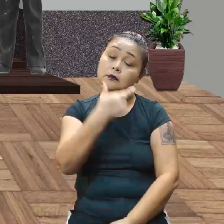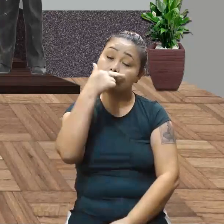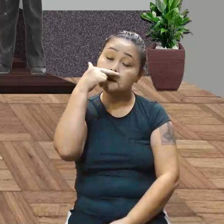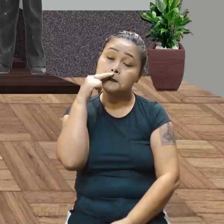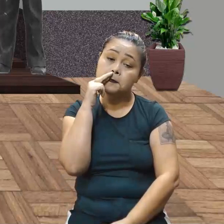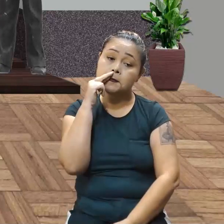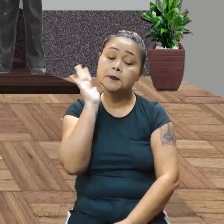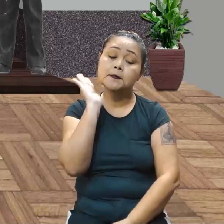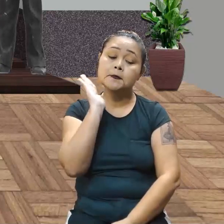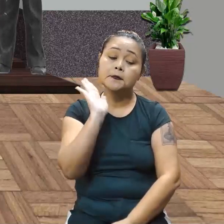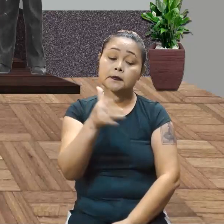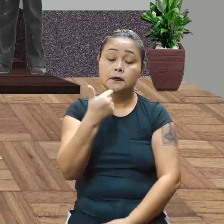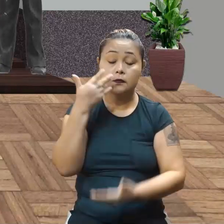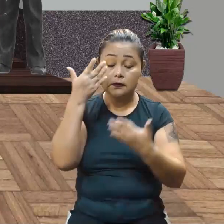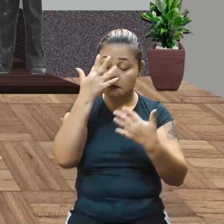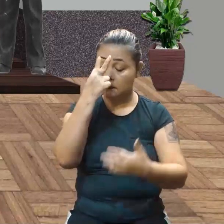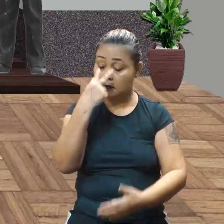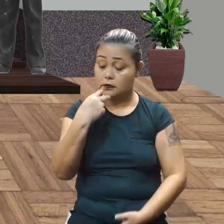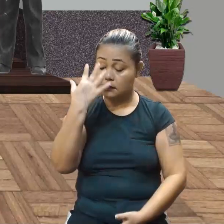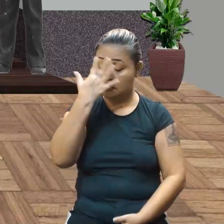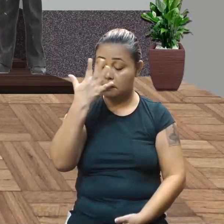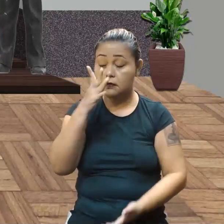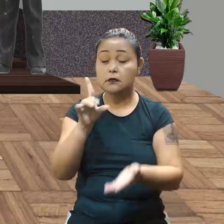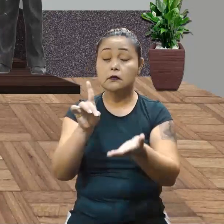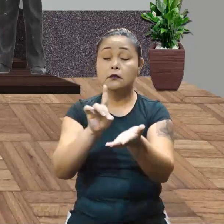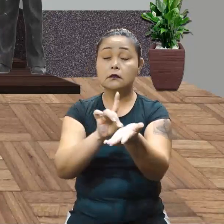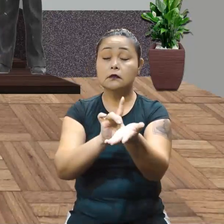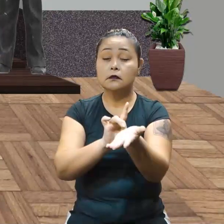Rondon, que já estava cego pela diabetes,